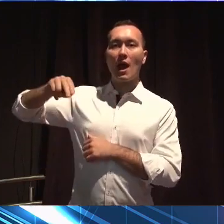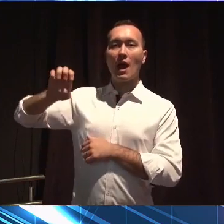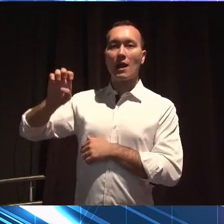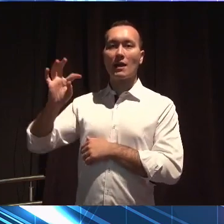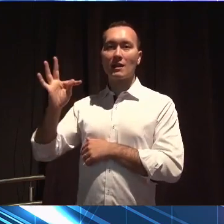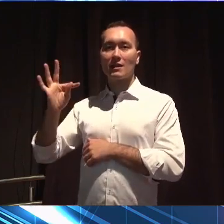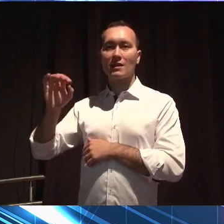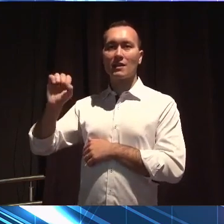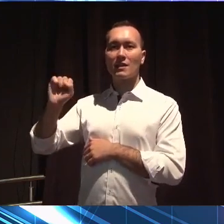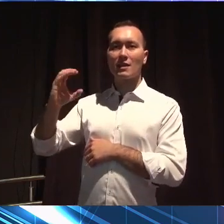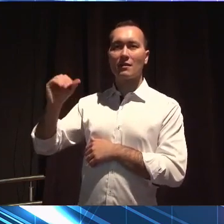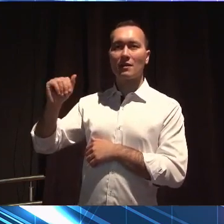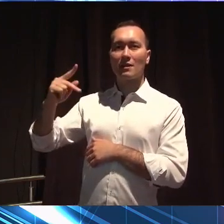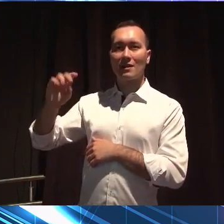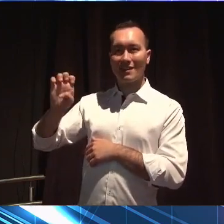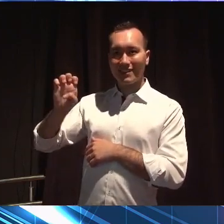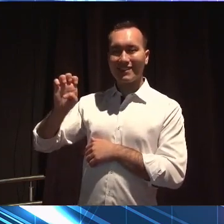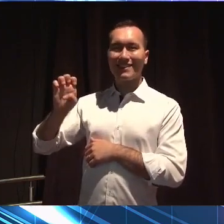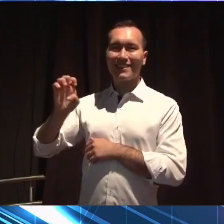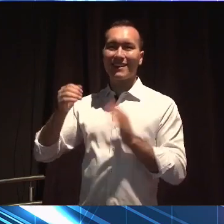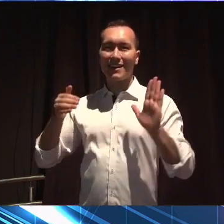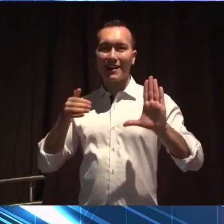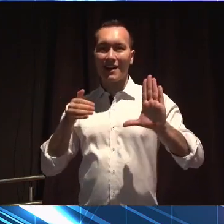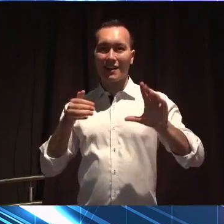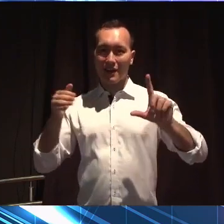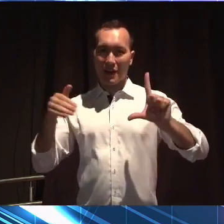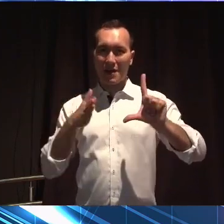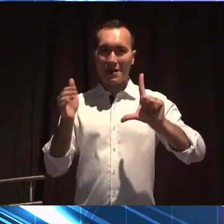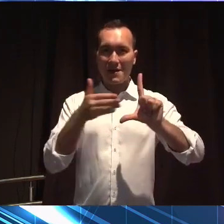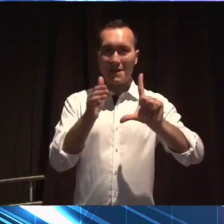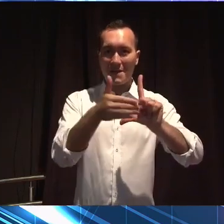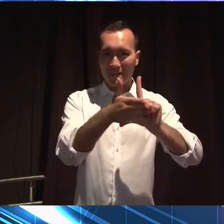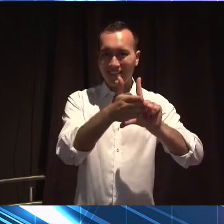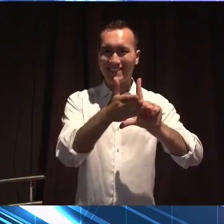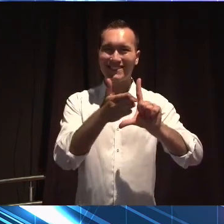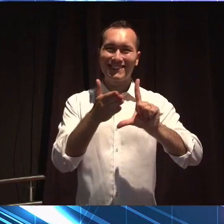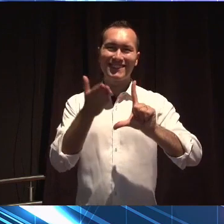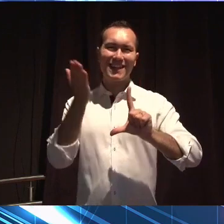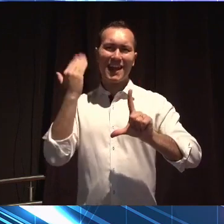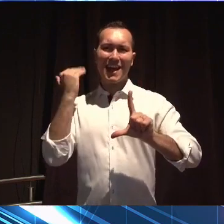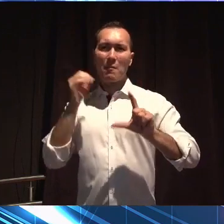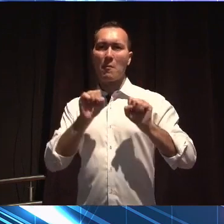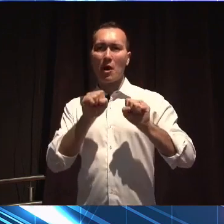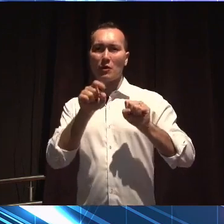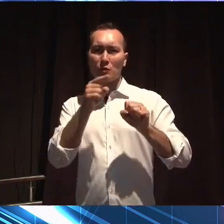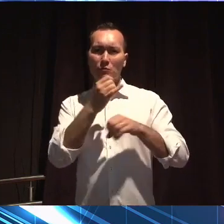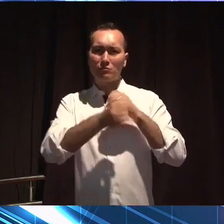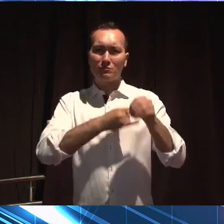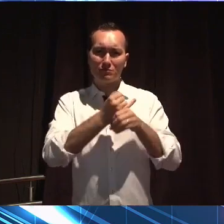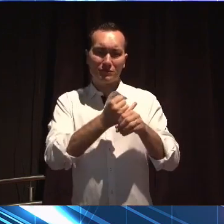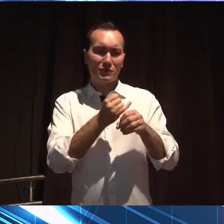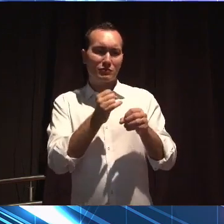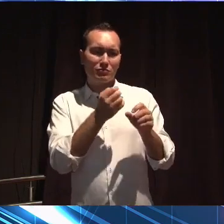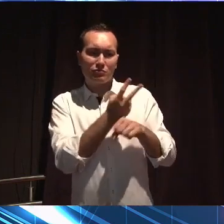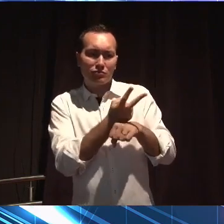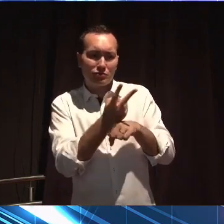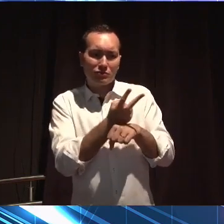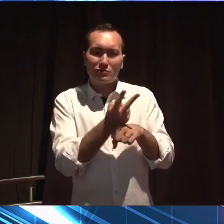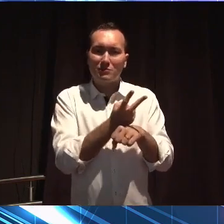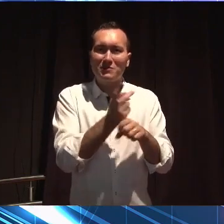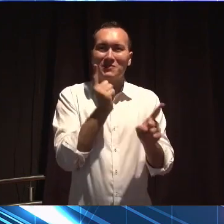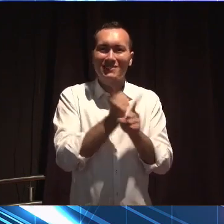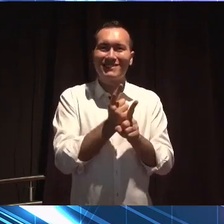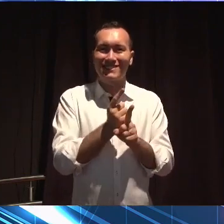browsers. Né? Você vai encontrar, hoje em dia, a encarnação atual da Netscape é a Firefox, o projeto Mozilla. E o Marc Andreessen é um